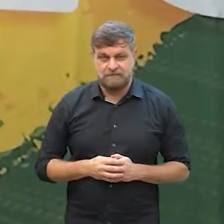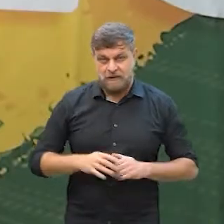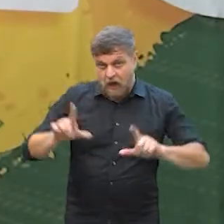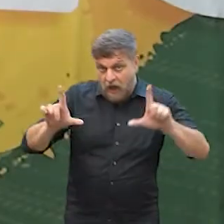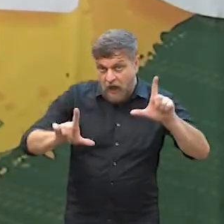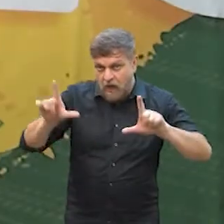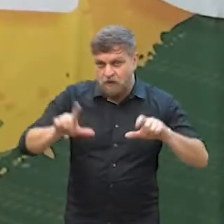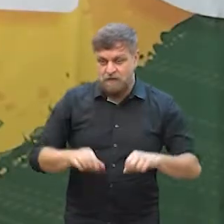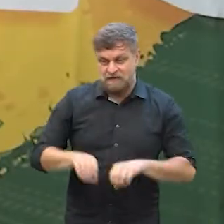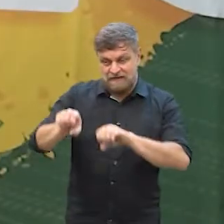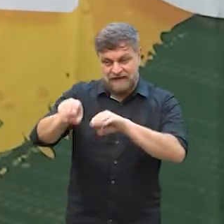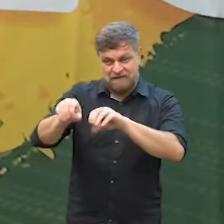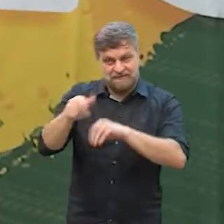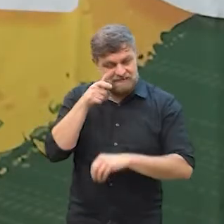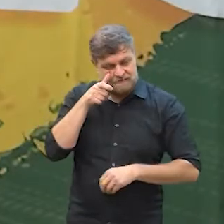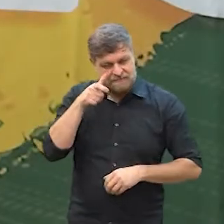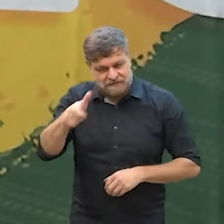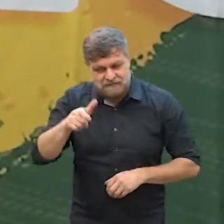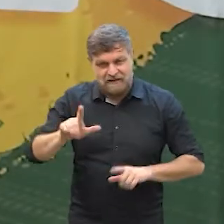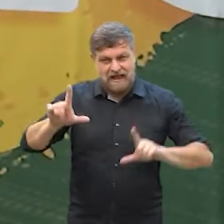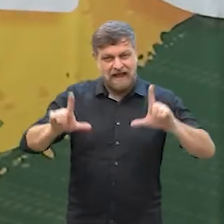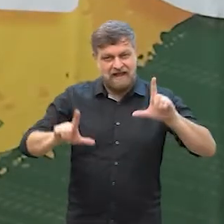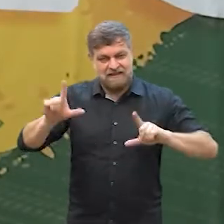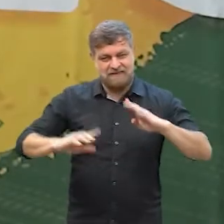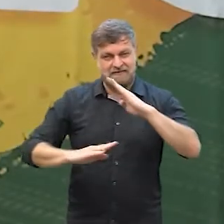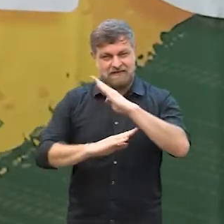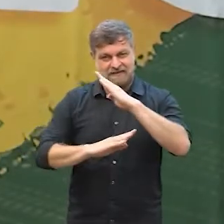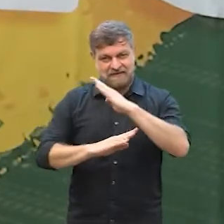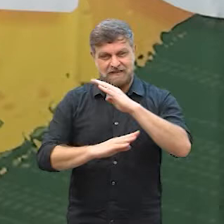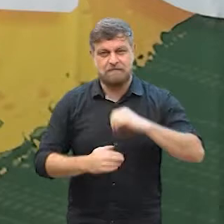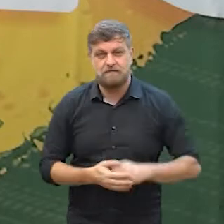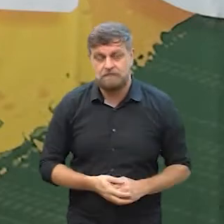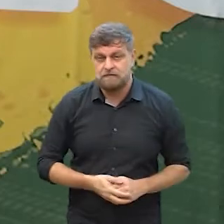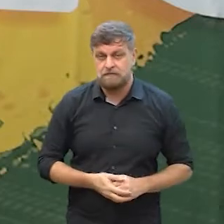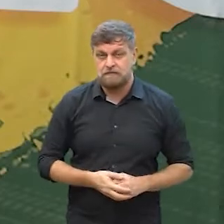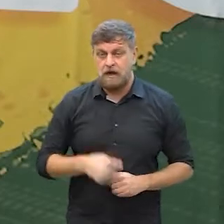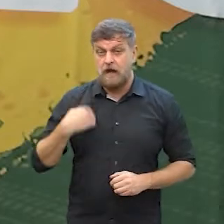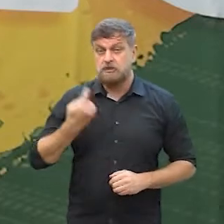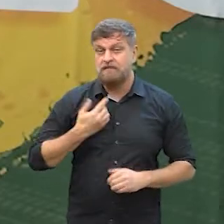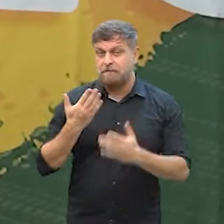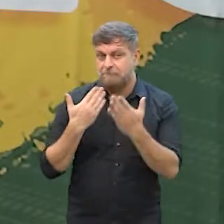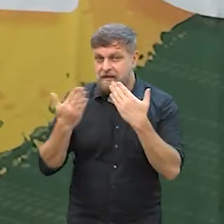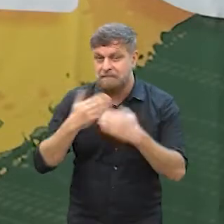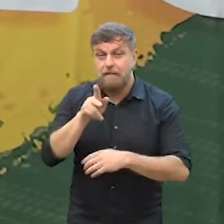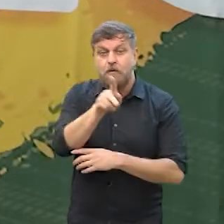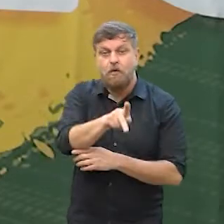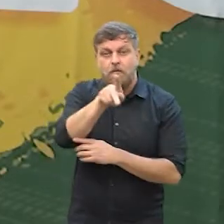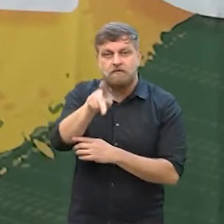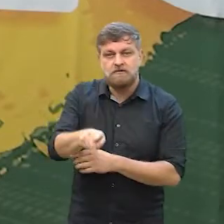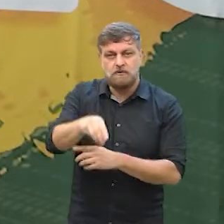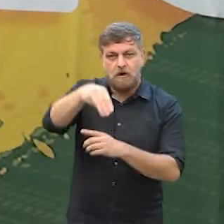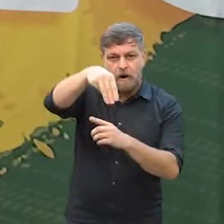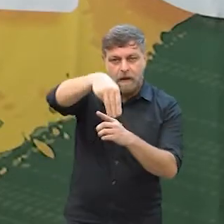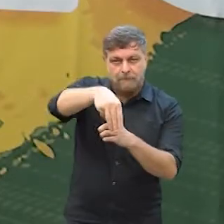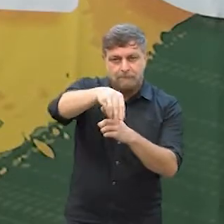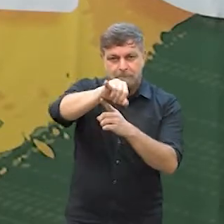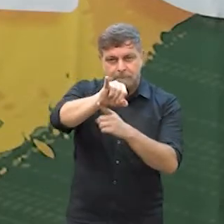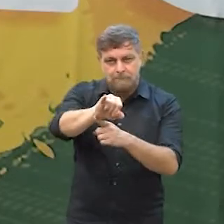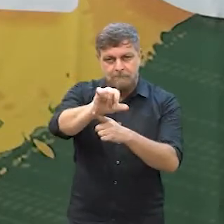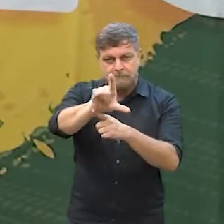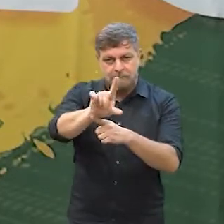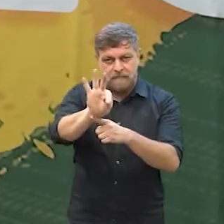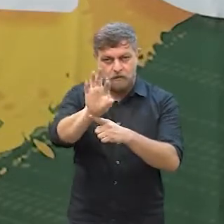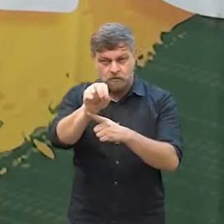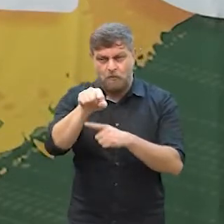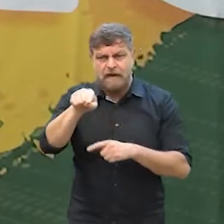Bom, é o quadro De Olho na Educação aqui na tela da TV Câmara Campinas. Olha, a gente vai conversar com o professor Newton, que dá